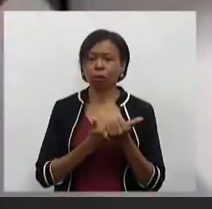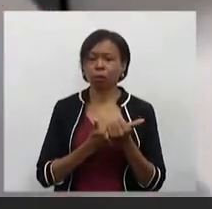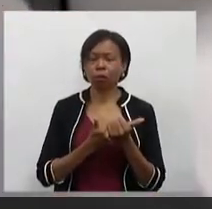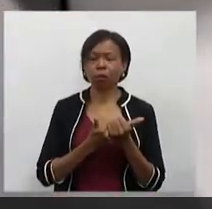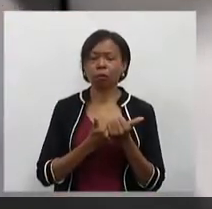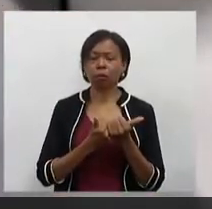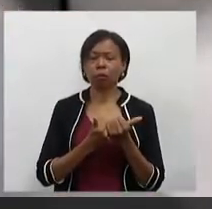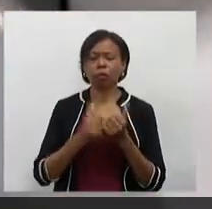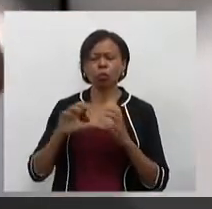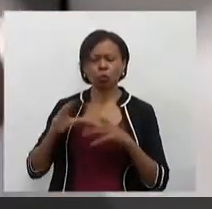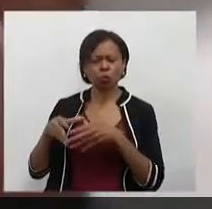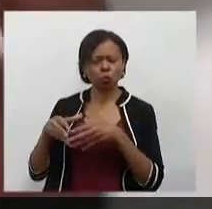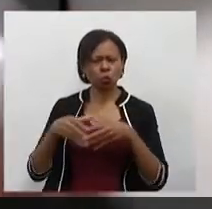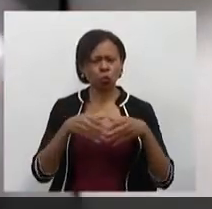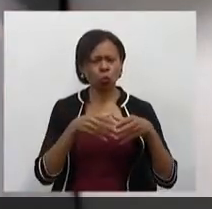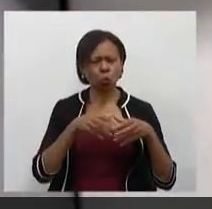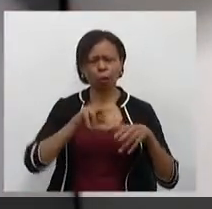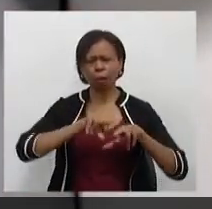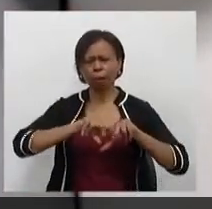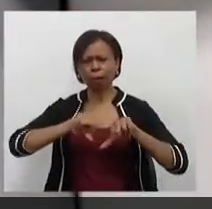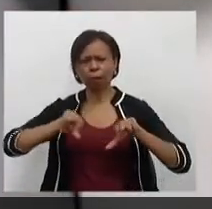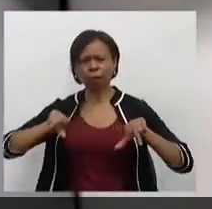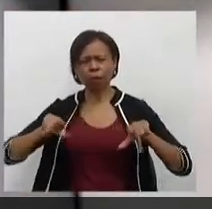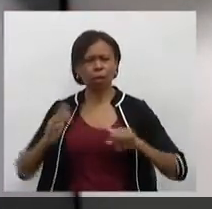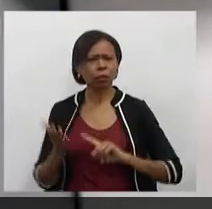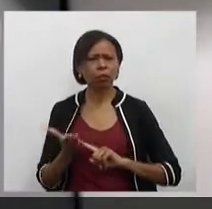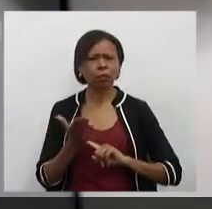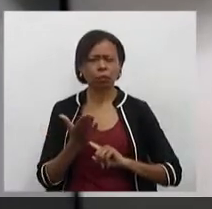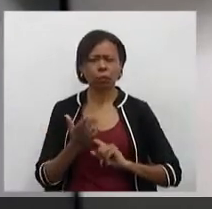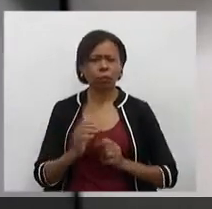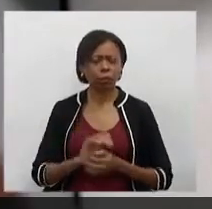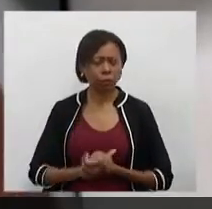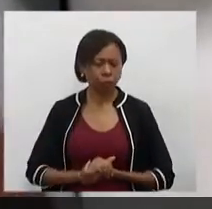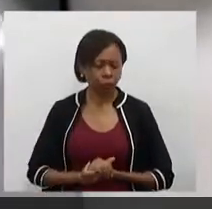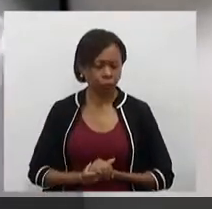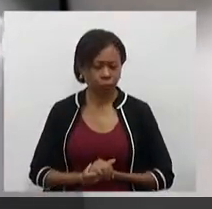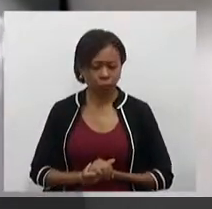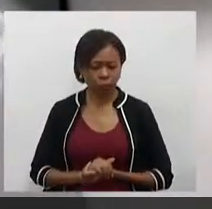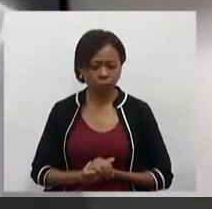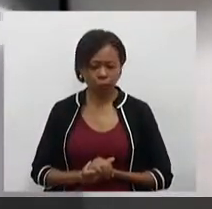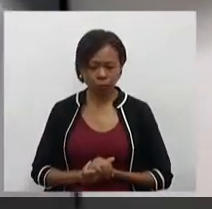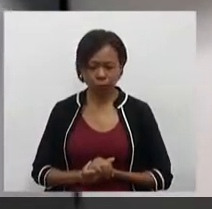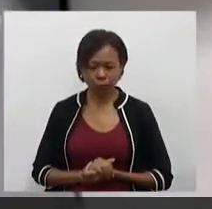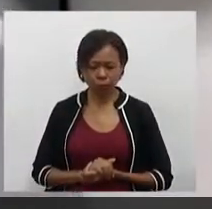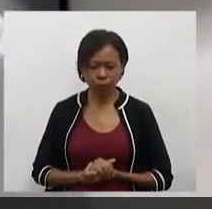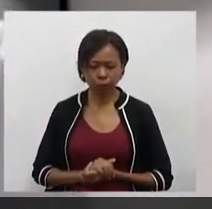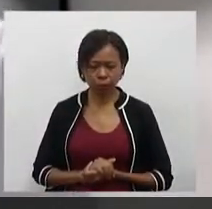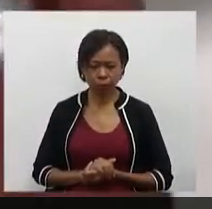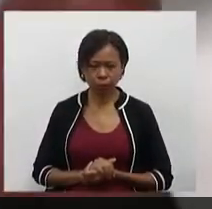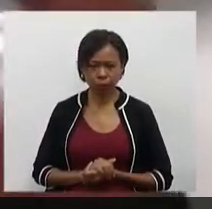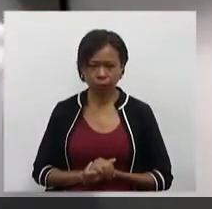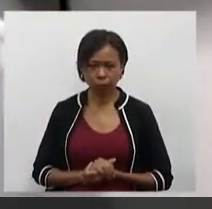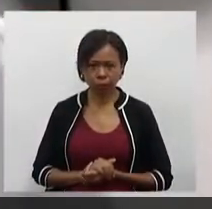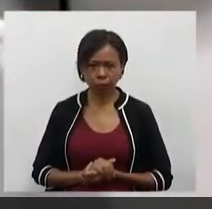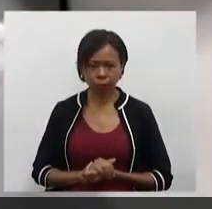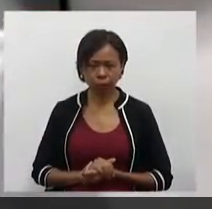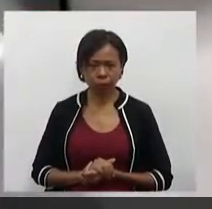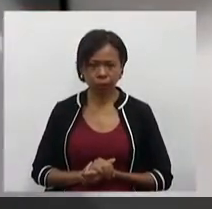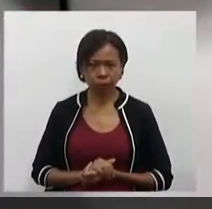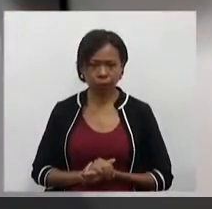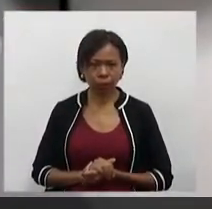à arguição de descumprimento de preceito fundamental, a DPF,